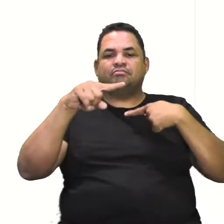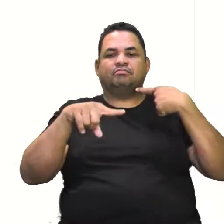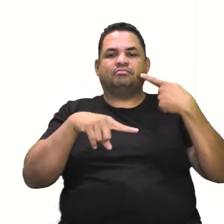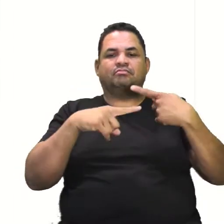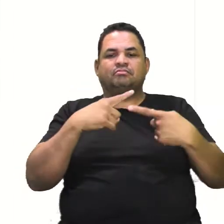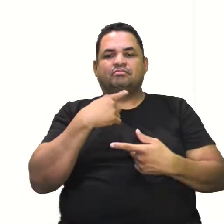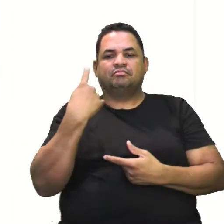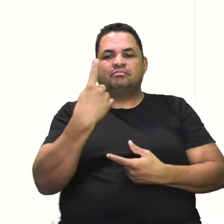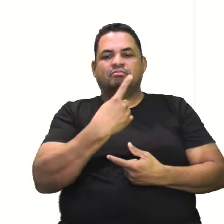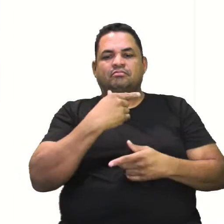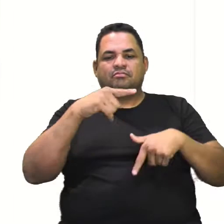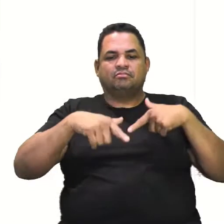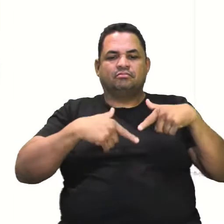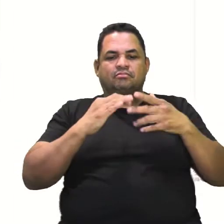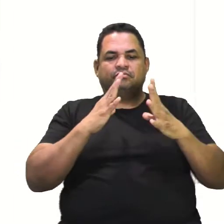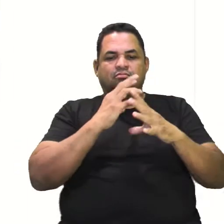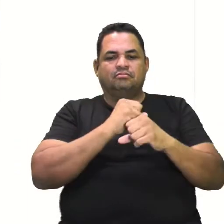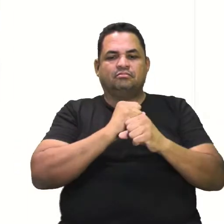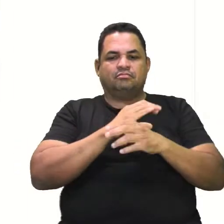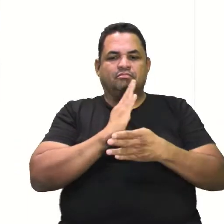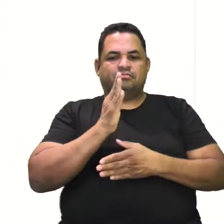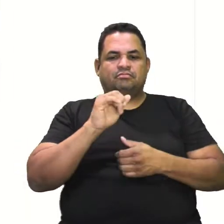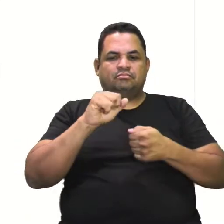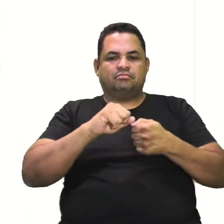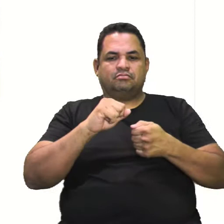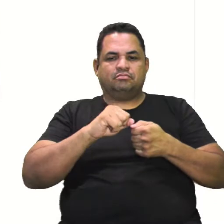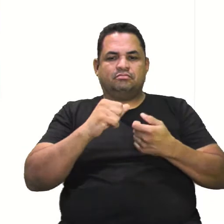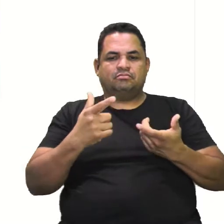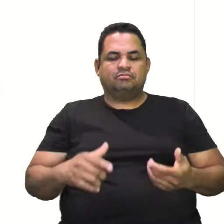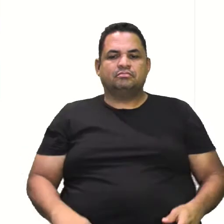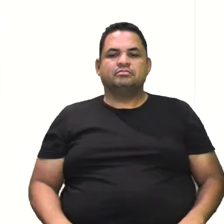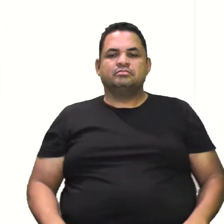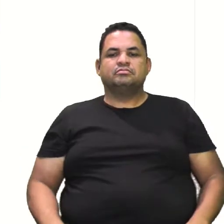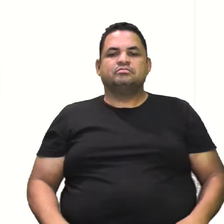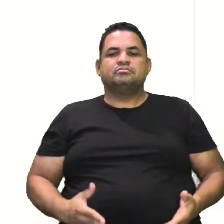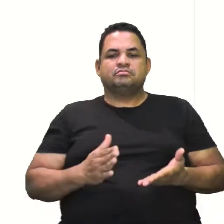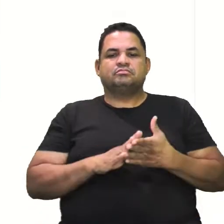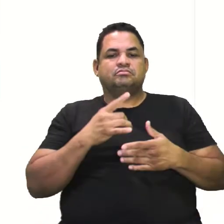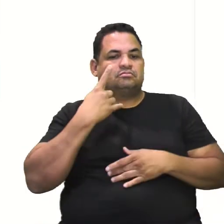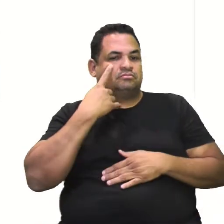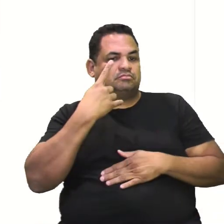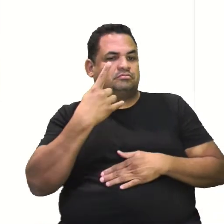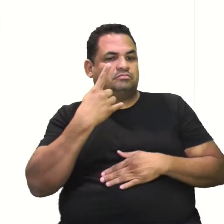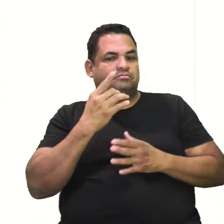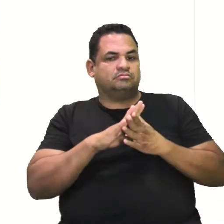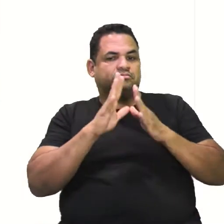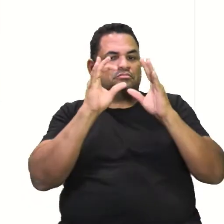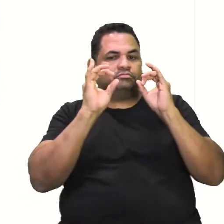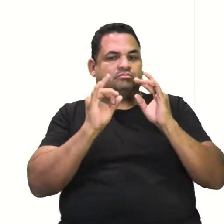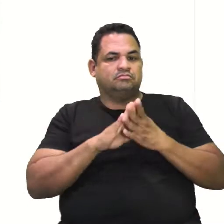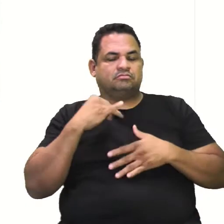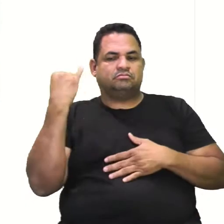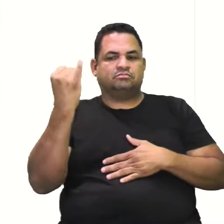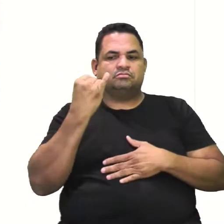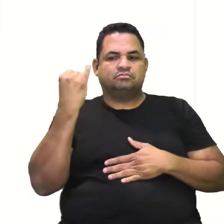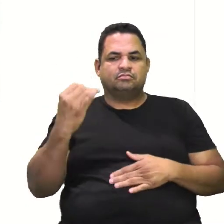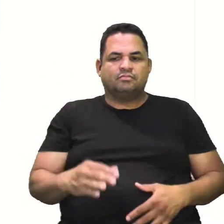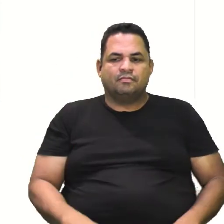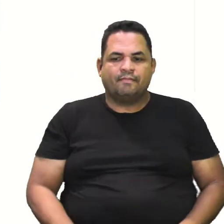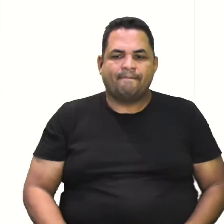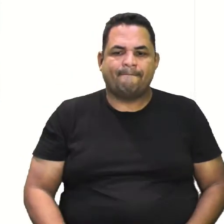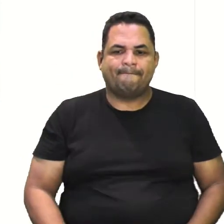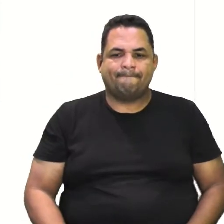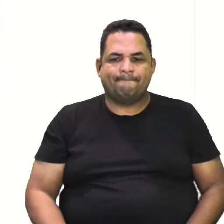depois nós vamos trabalhar um cálculo que nós já fizemos e vamos só observar esse detalhe importante. Olha